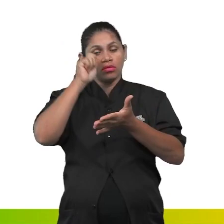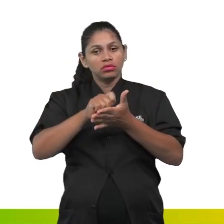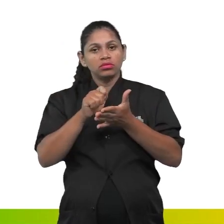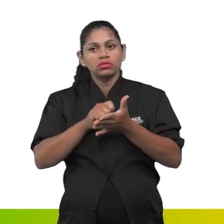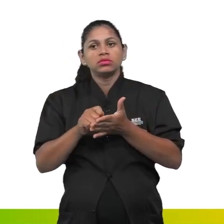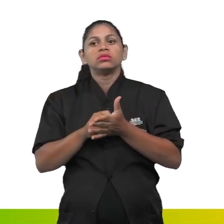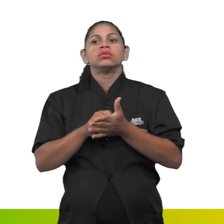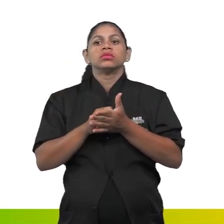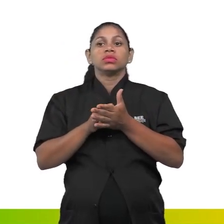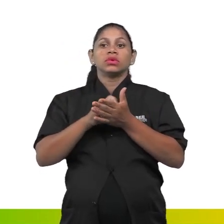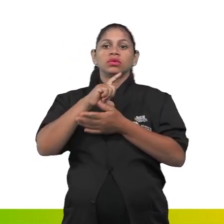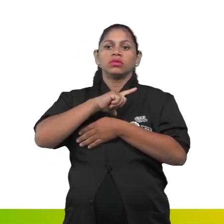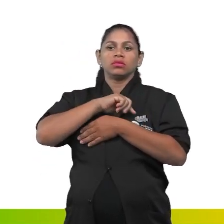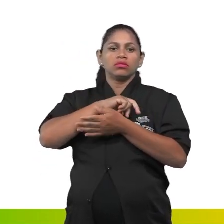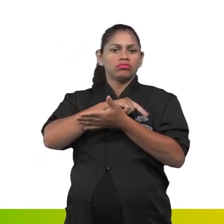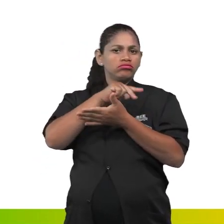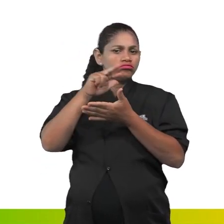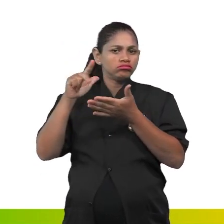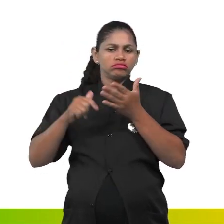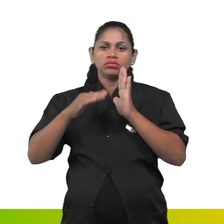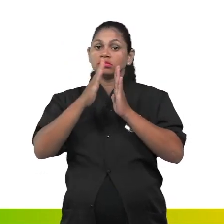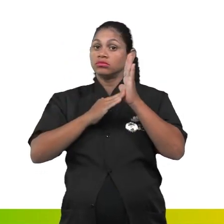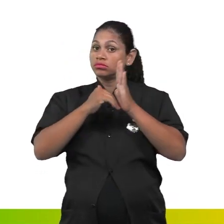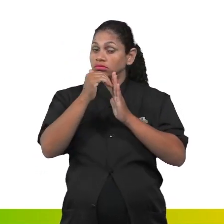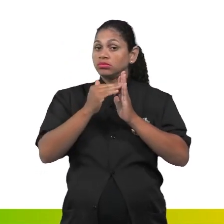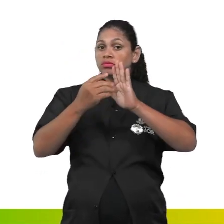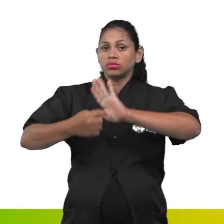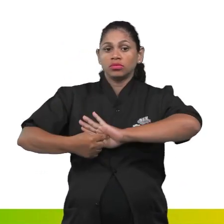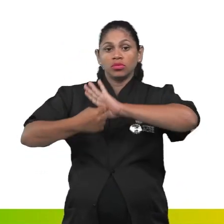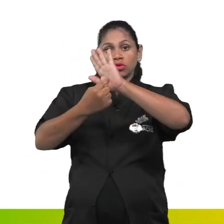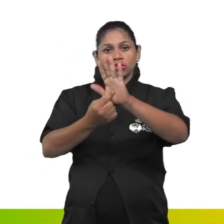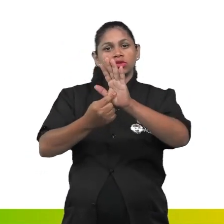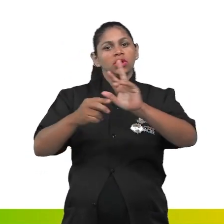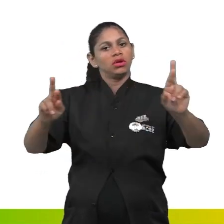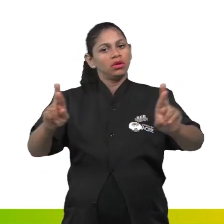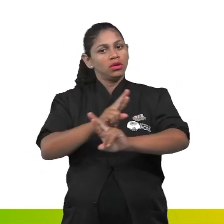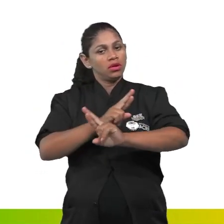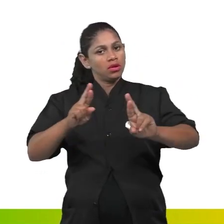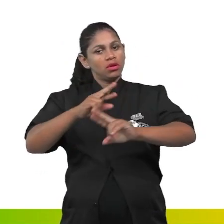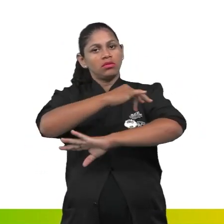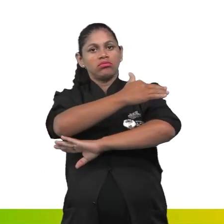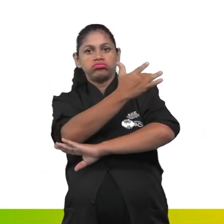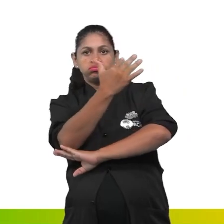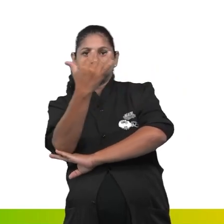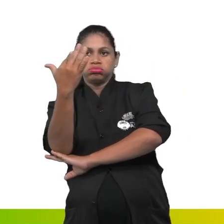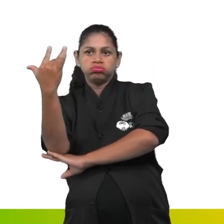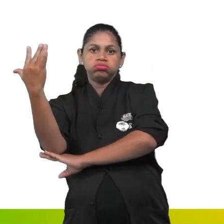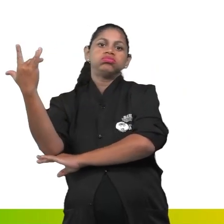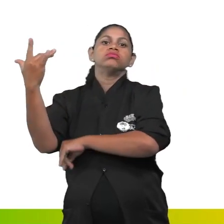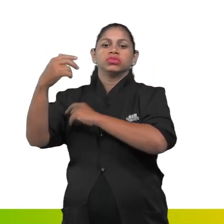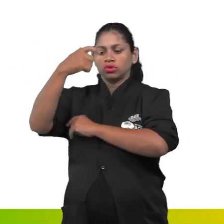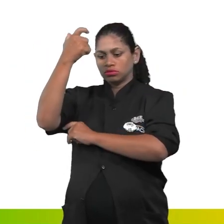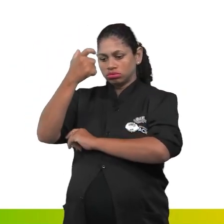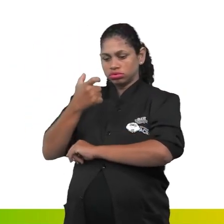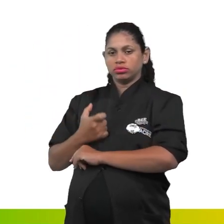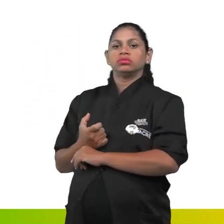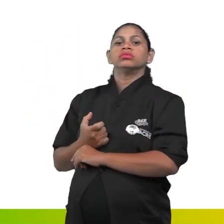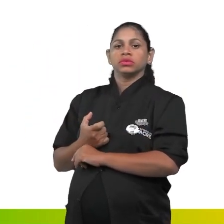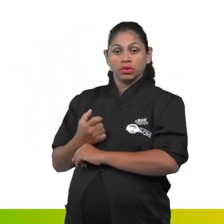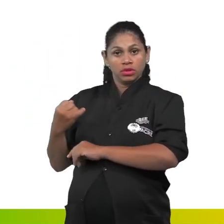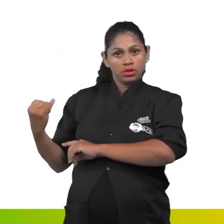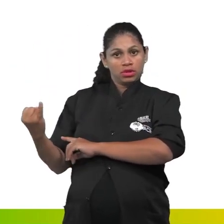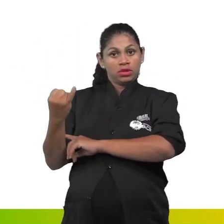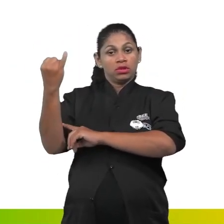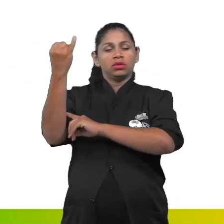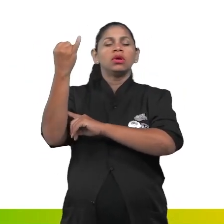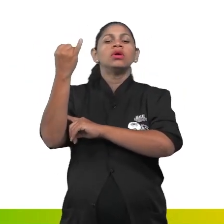também Caspar com obras fenomenais fazendo essa relação com a natureza. Então é muito importante a gente fazer